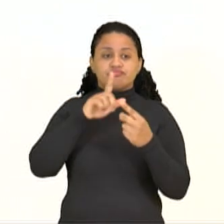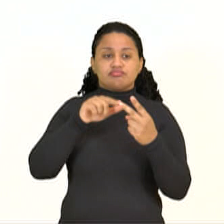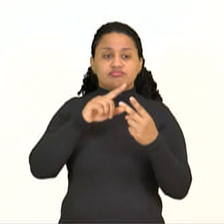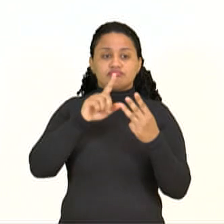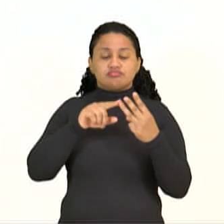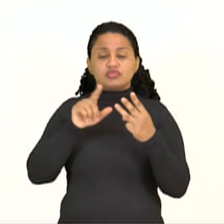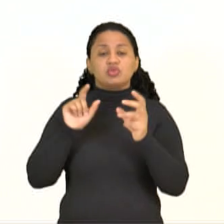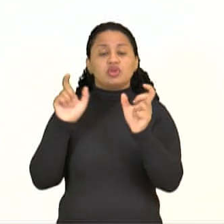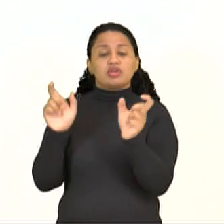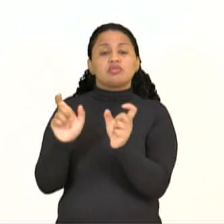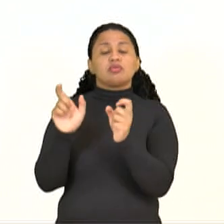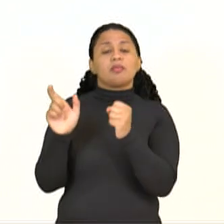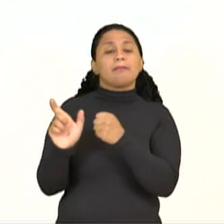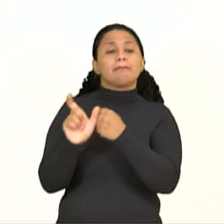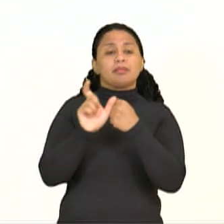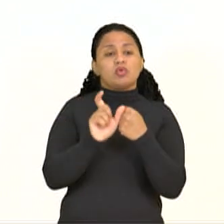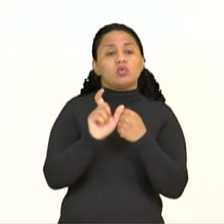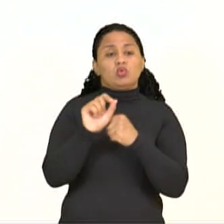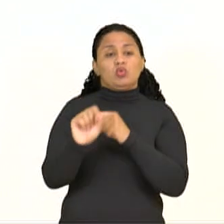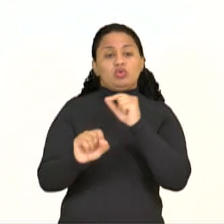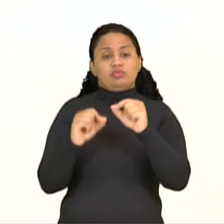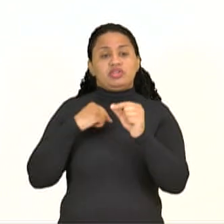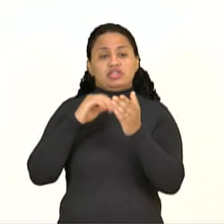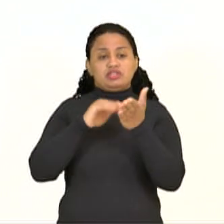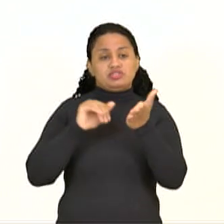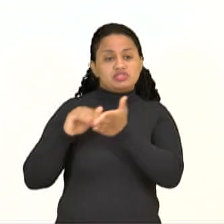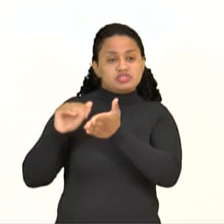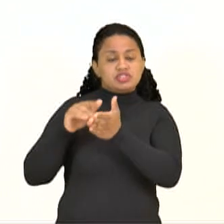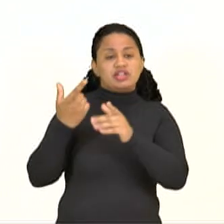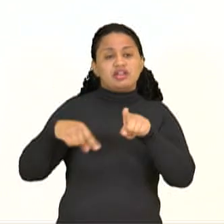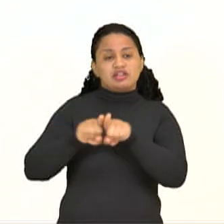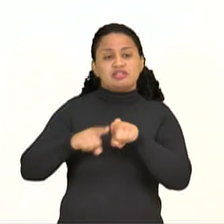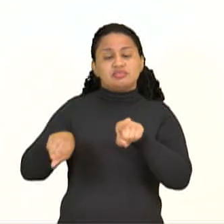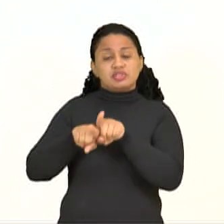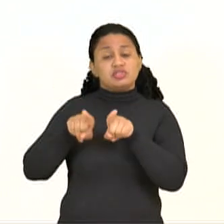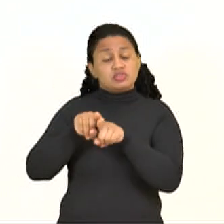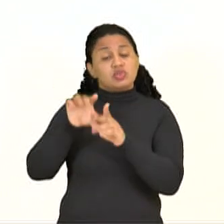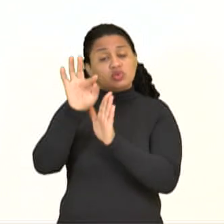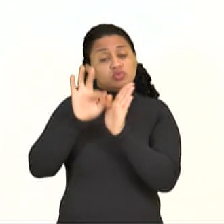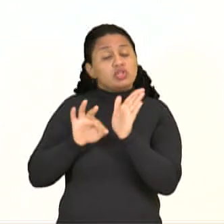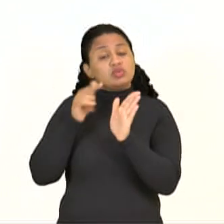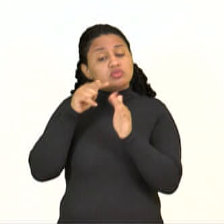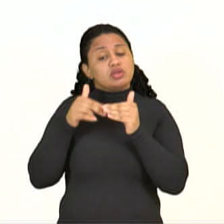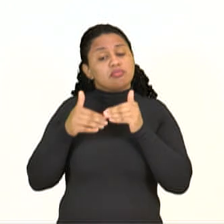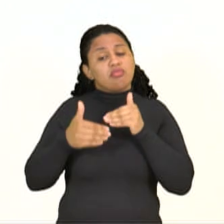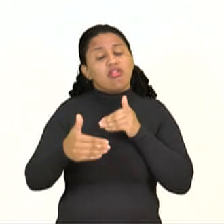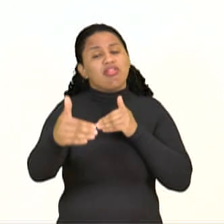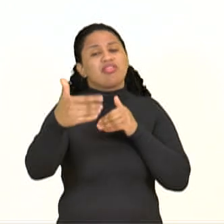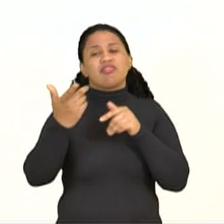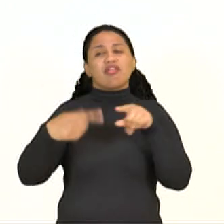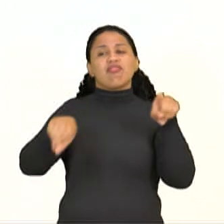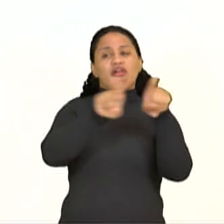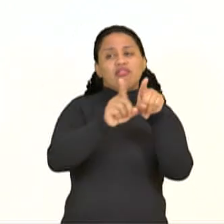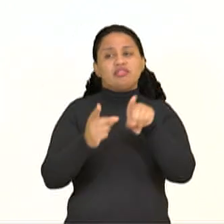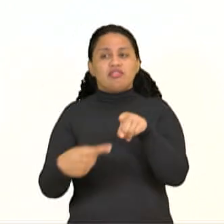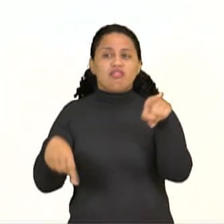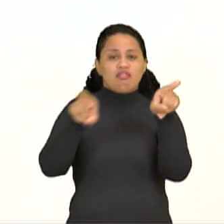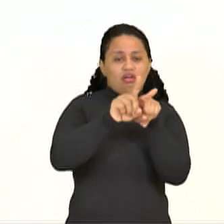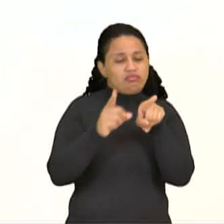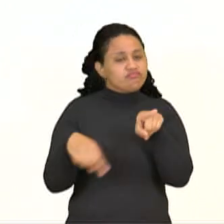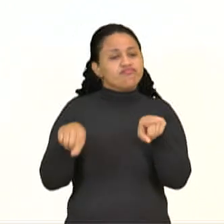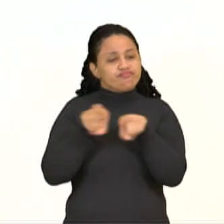dos pronomes eliminam repetições e o texto ganha progressão, né? Ele avança, não fica se tornando assim